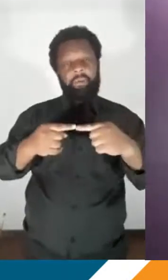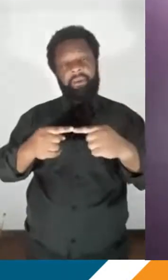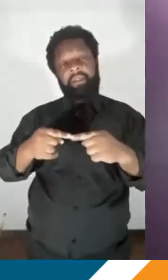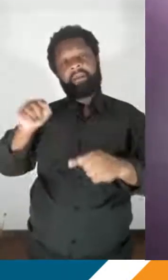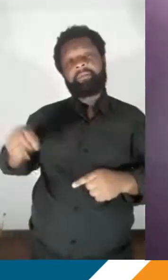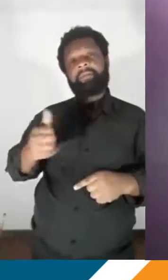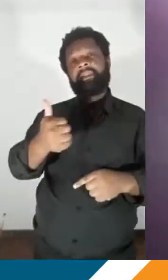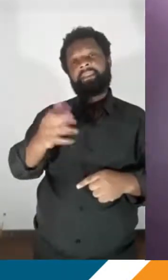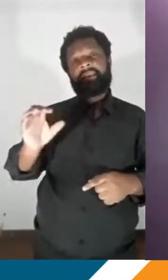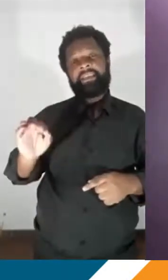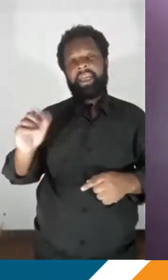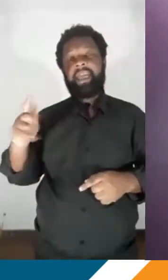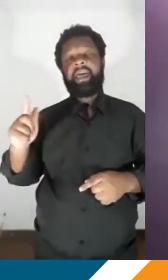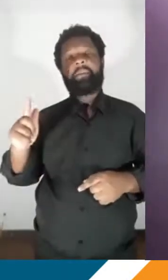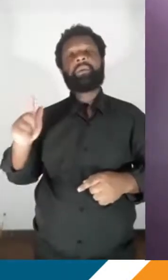cada